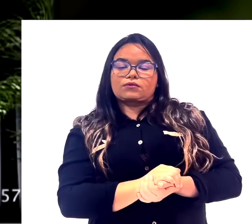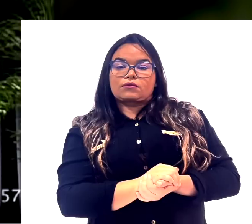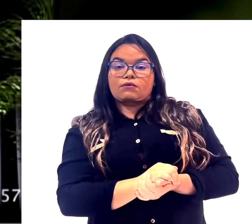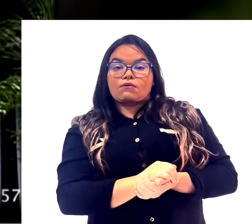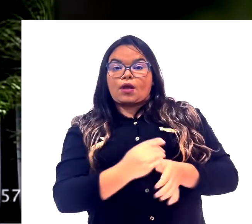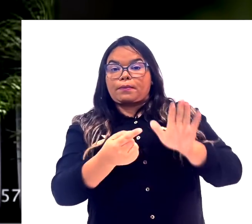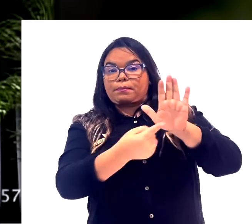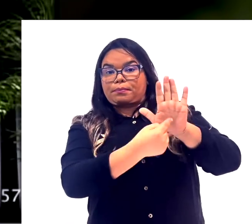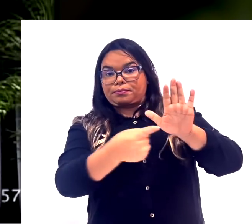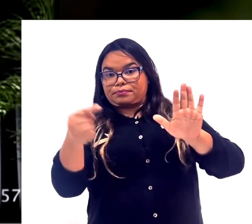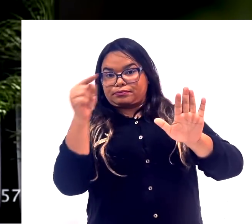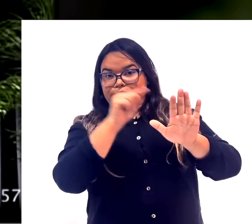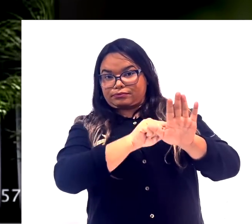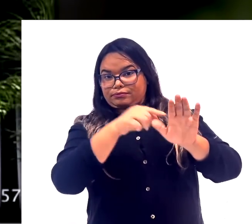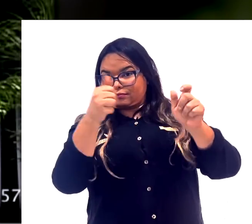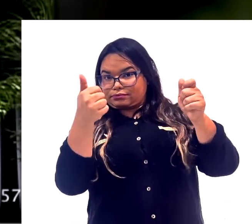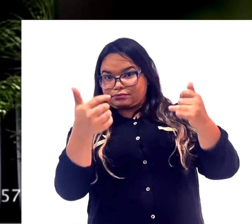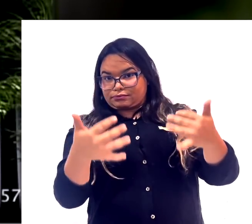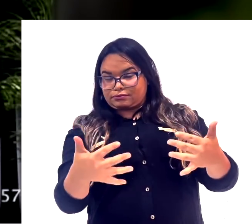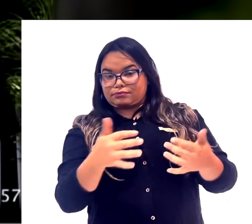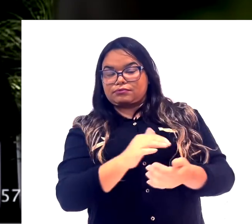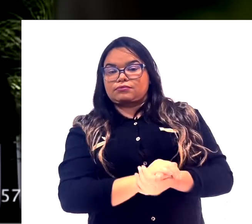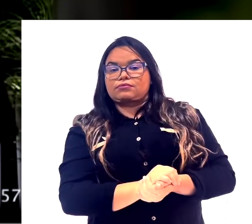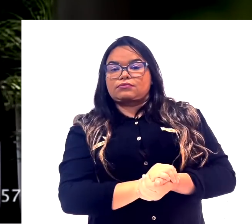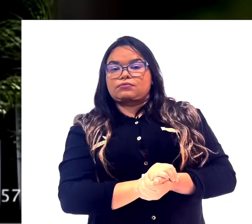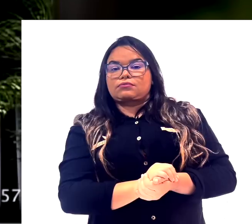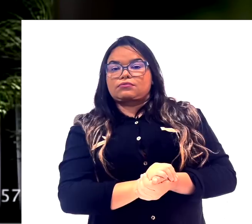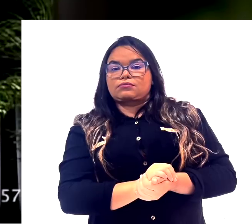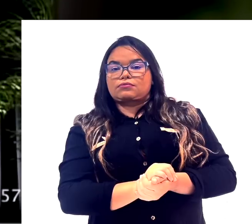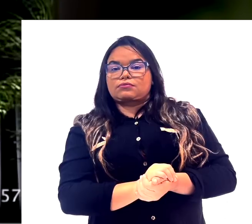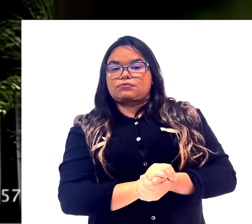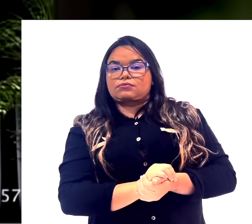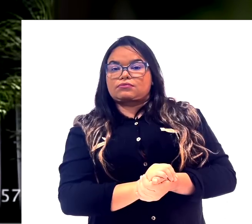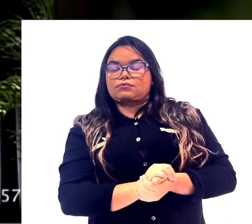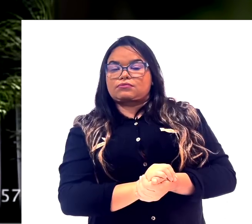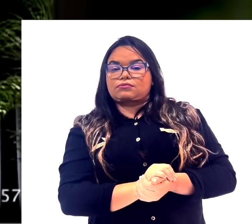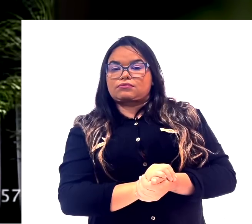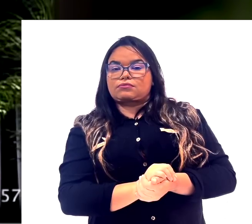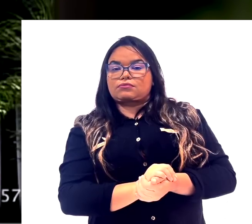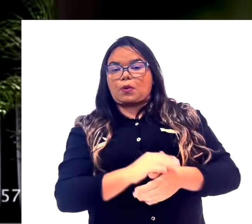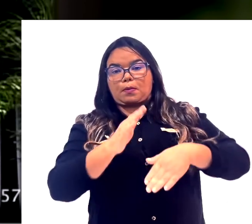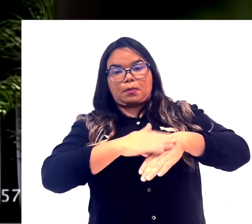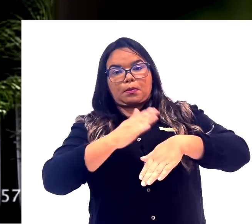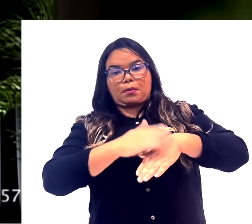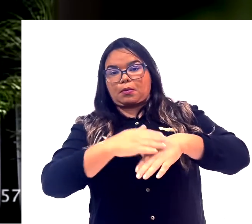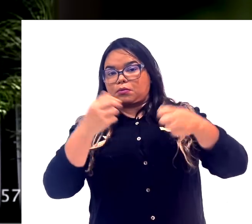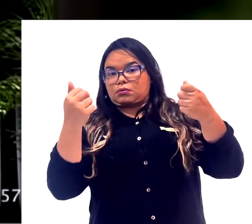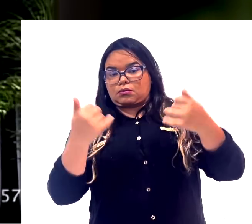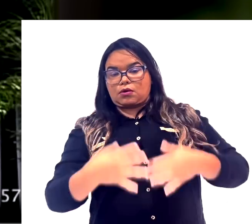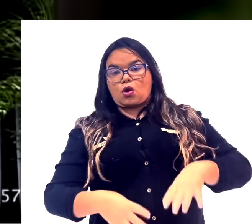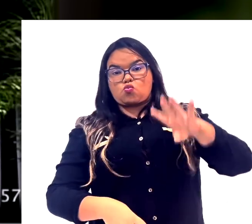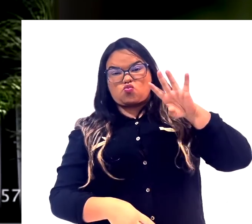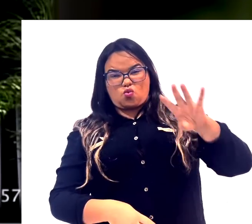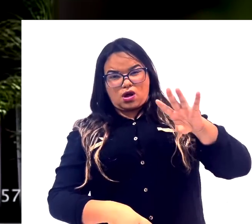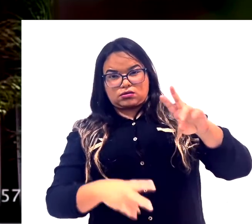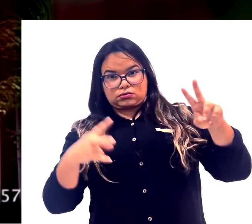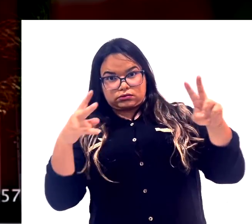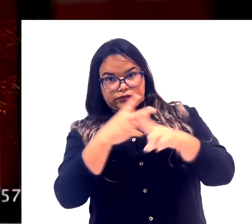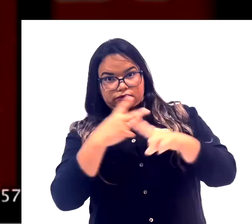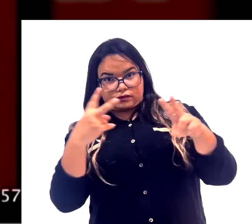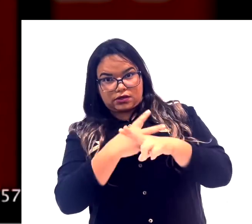E dessa forma os símbolos são explicados. Eles se explicam a si mesmos. Portanto, os 4 ventos,